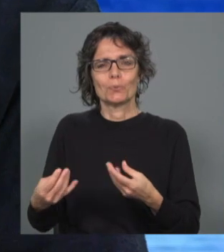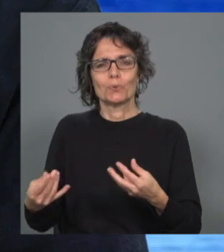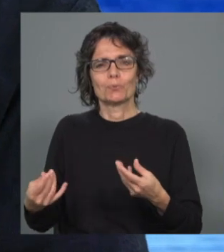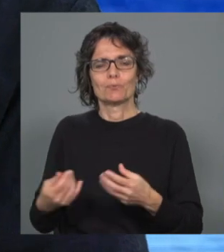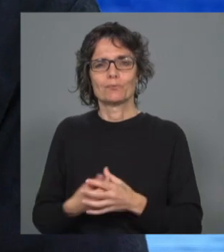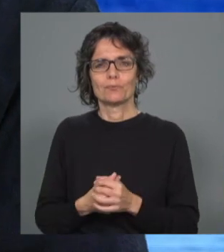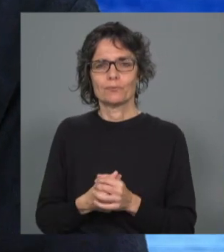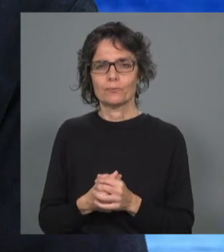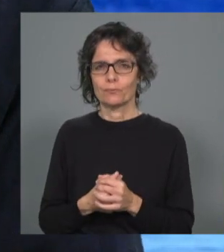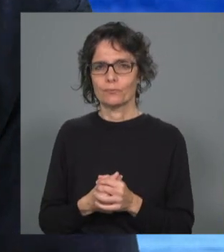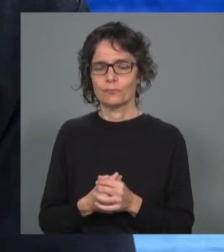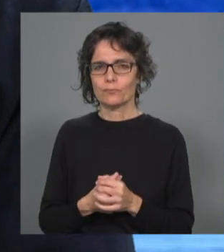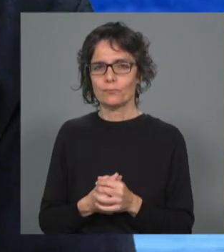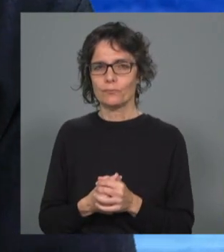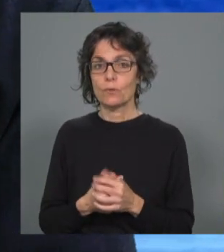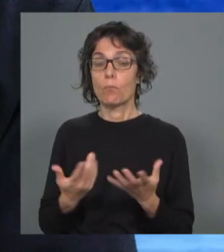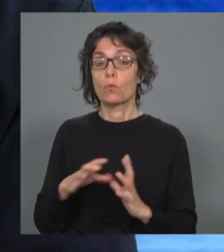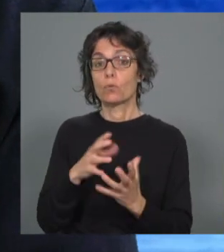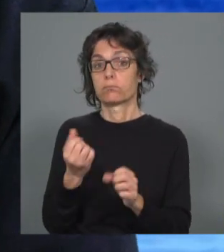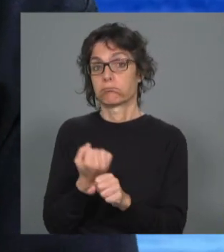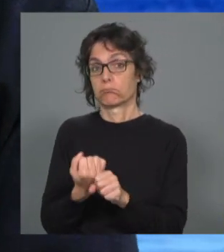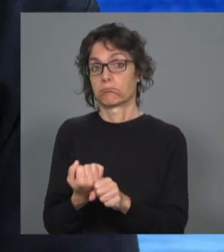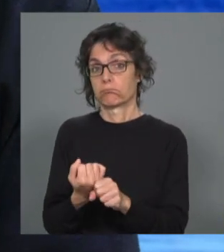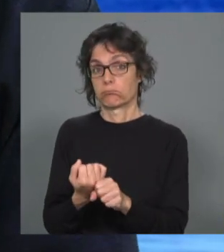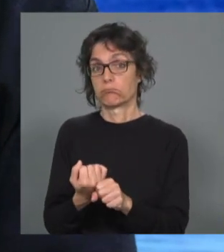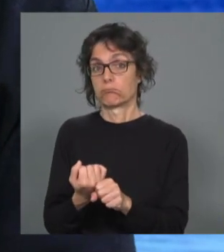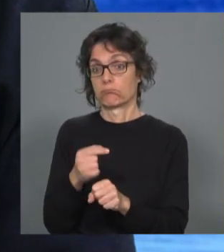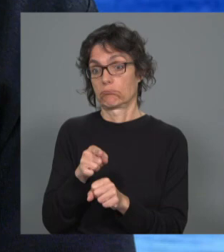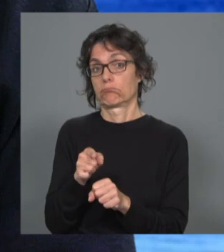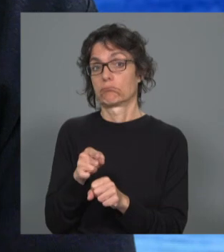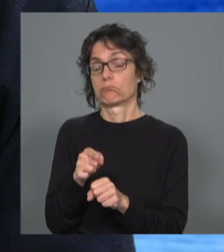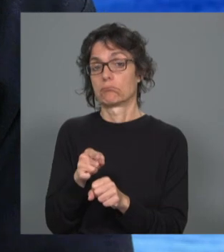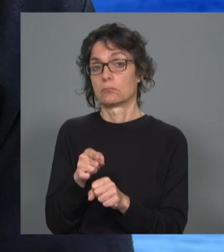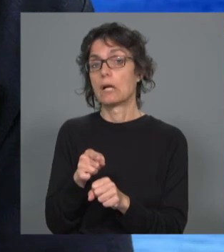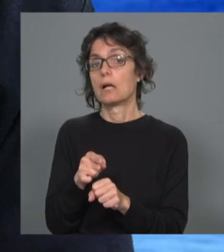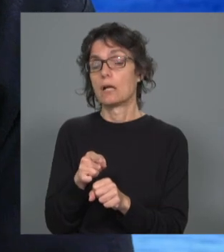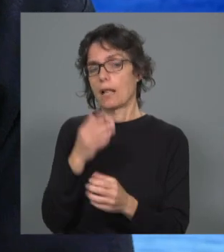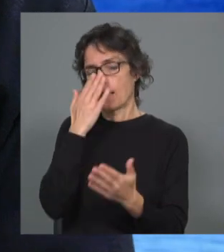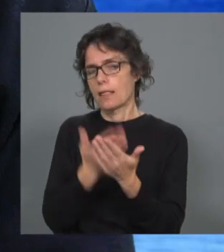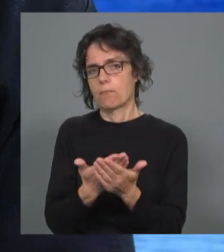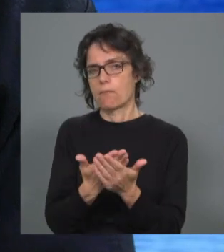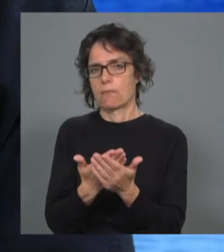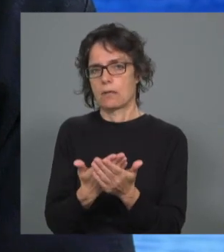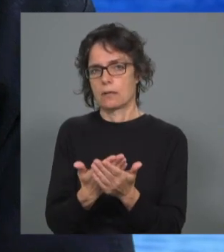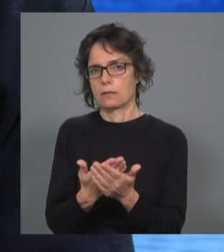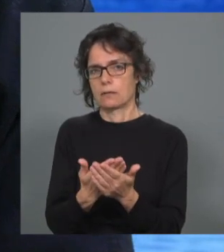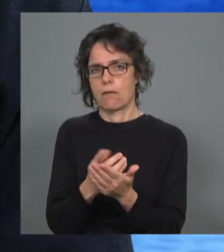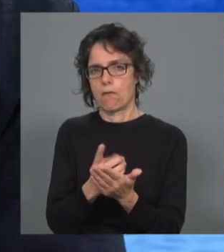união? O mundo do trabalho vive dificuldades